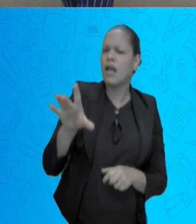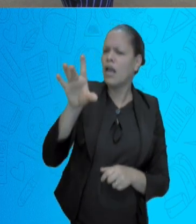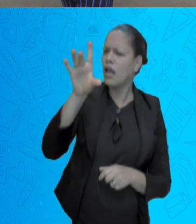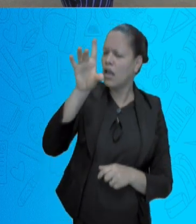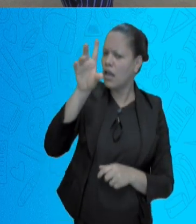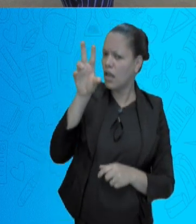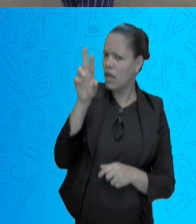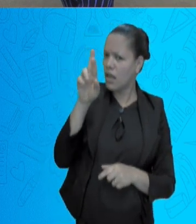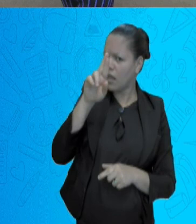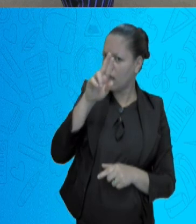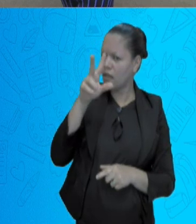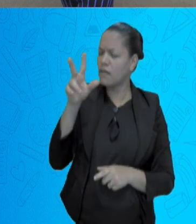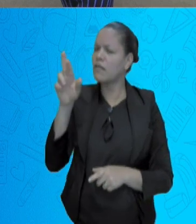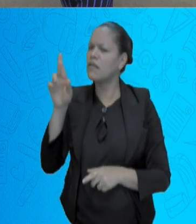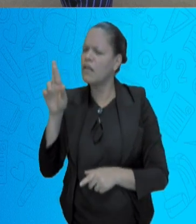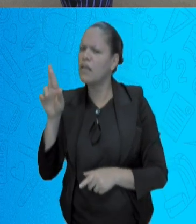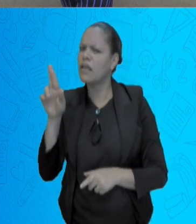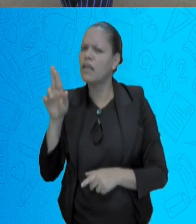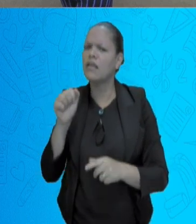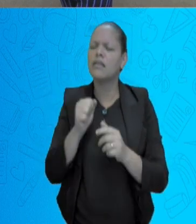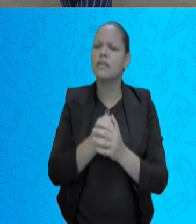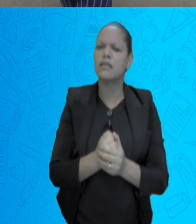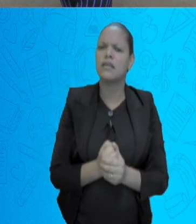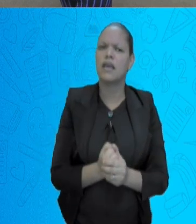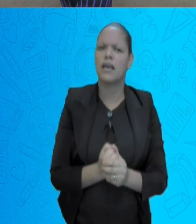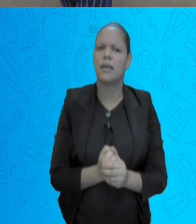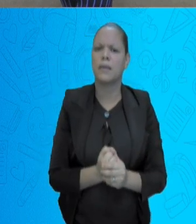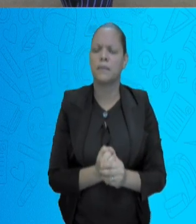fazer a próxima.